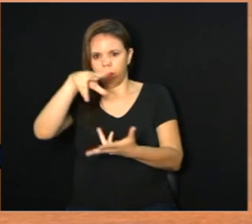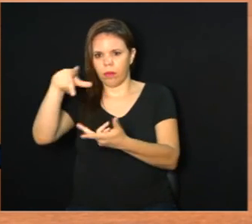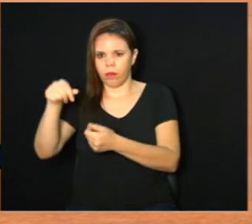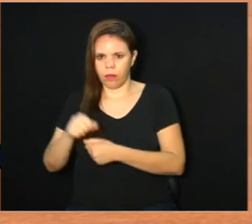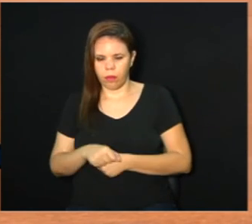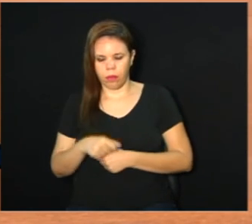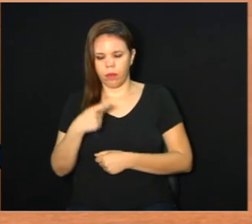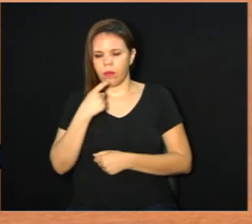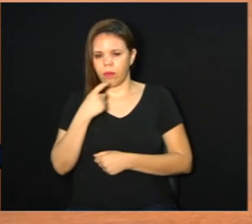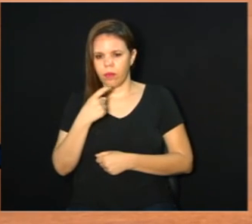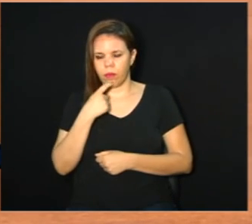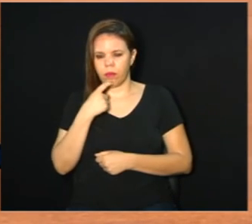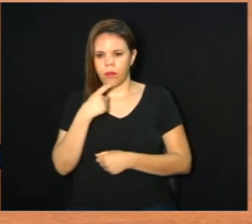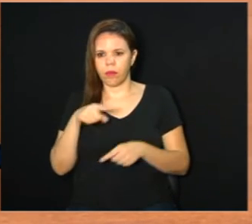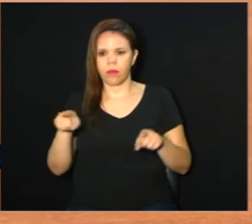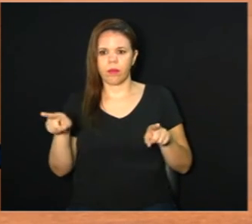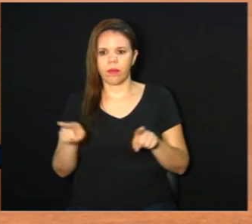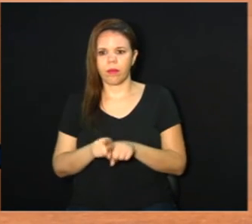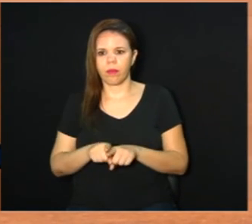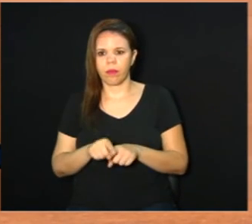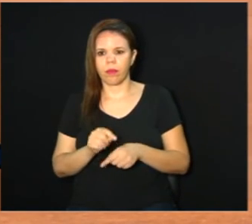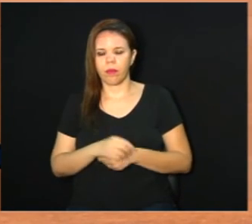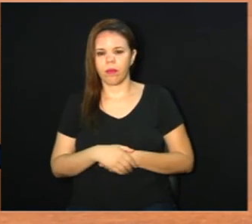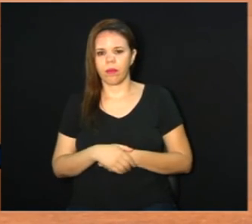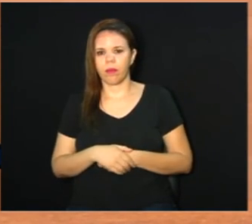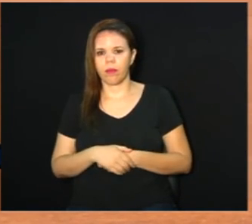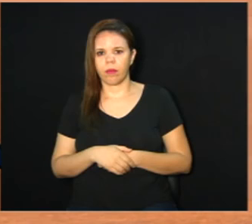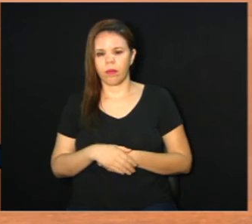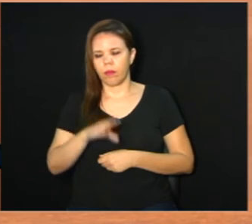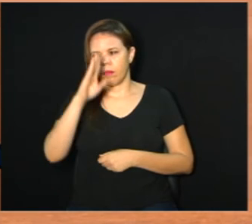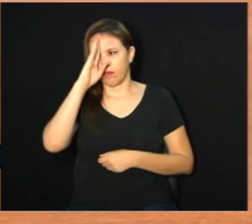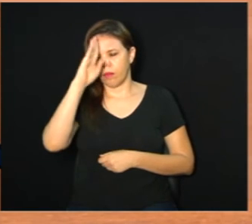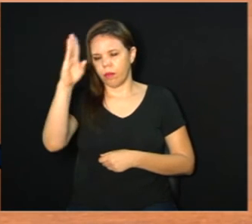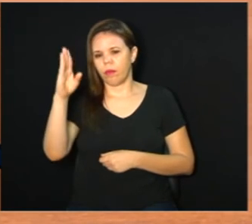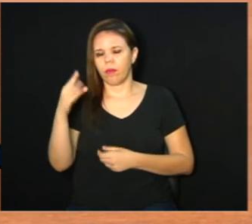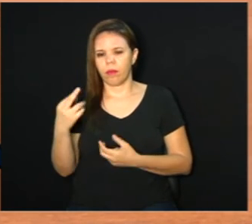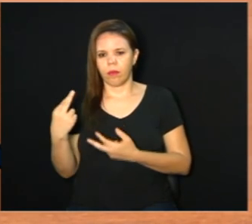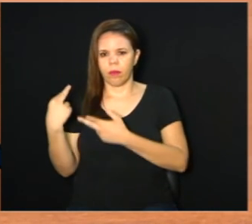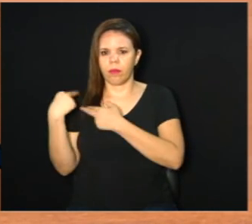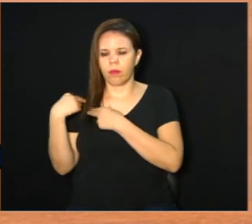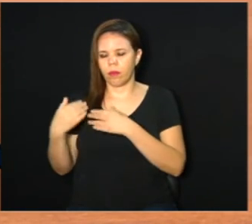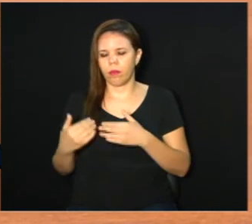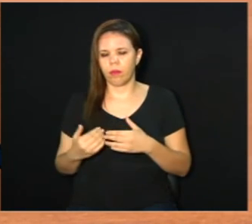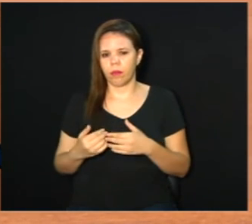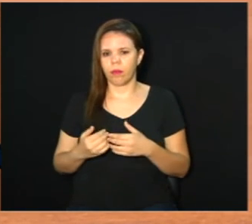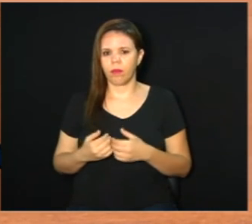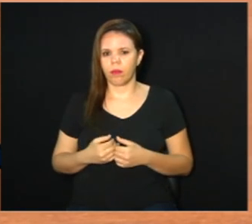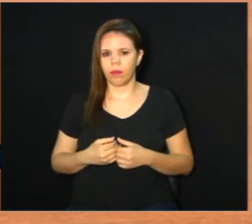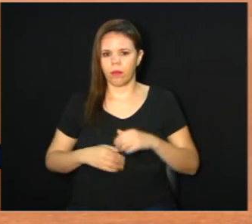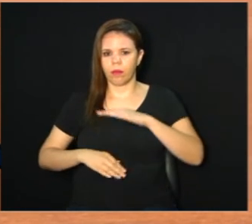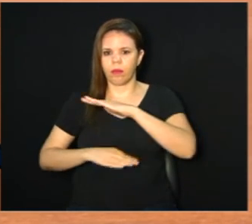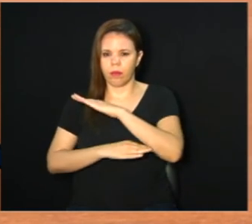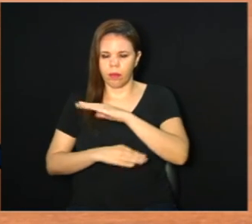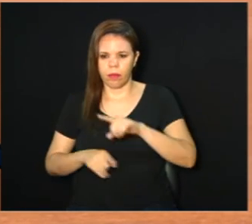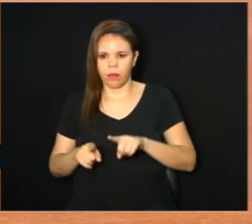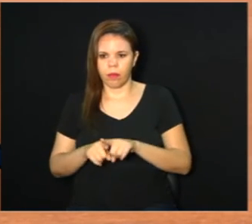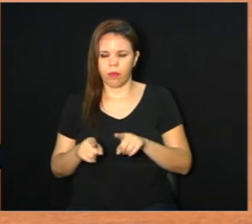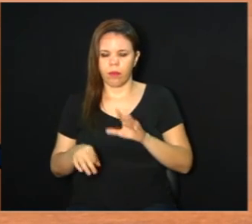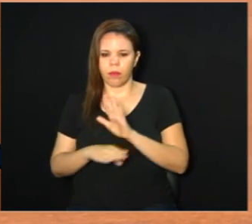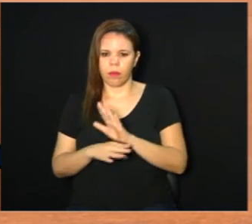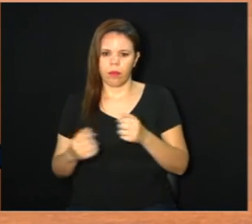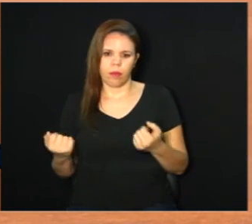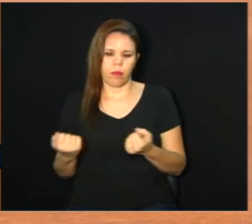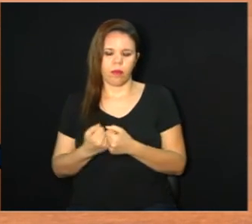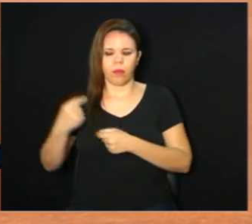forma, Campinas fica aí também protagonista, através do seu poder legislativo, neste